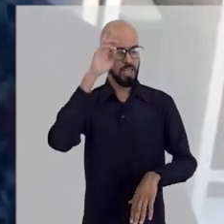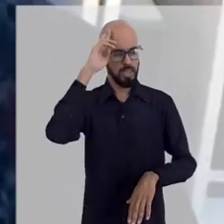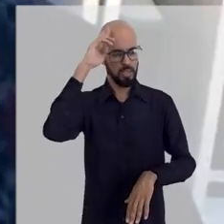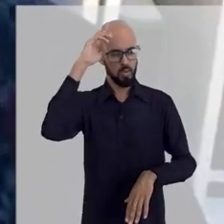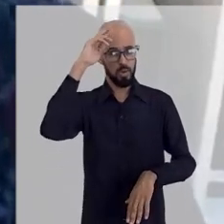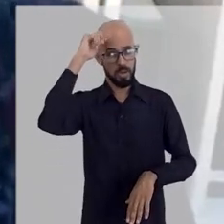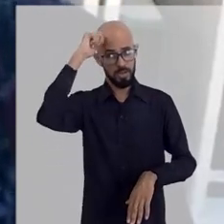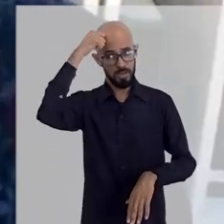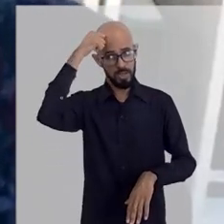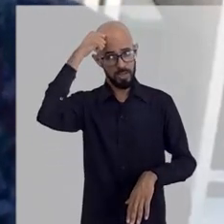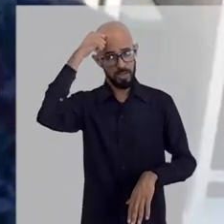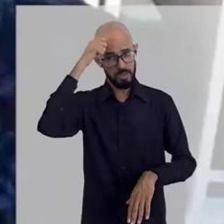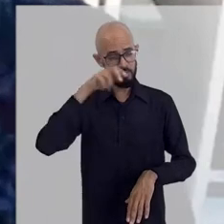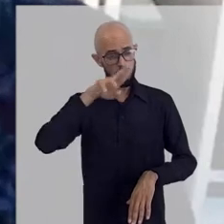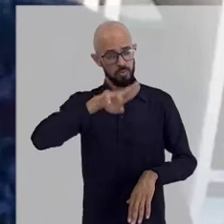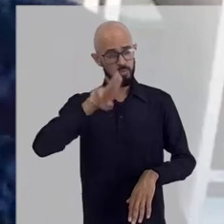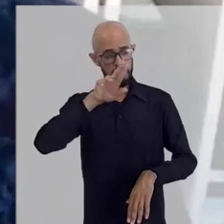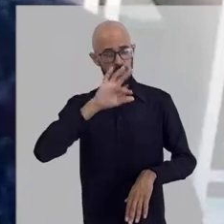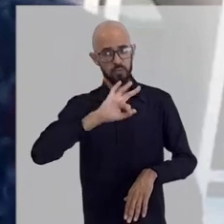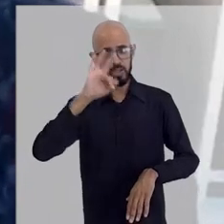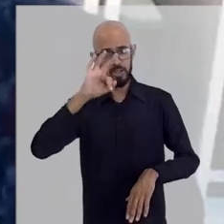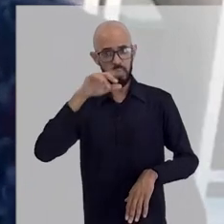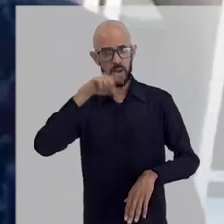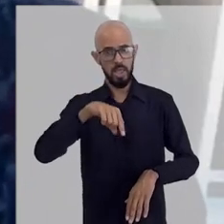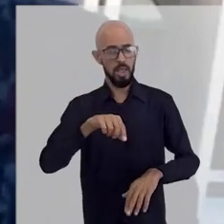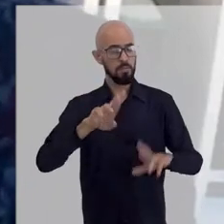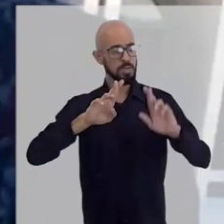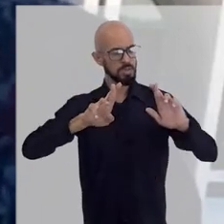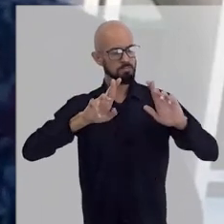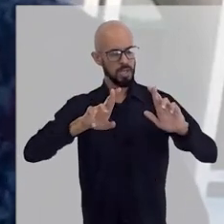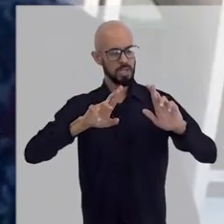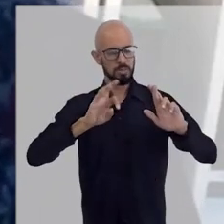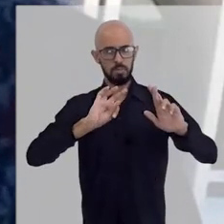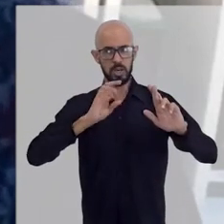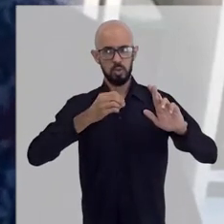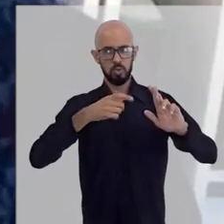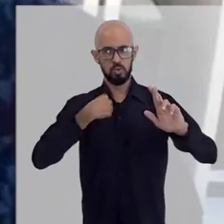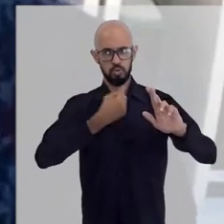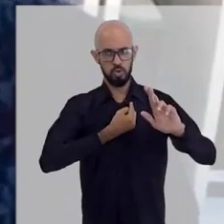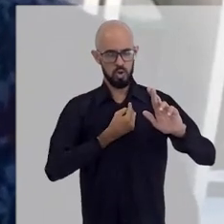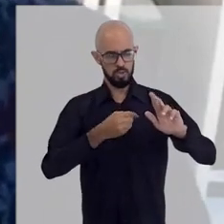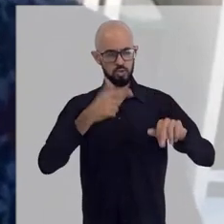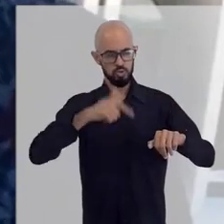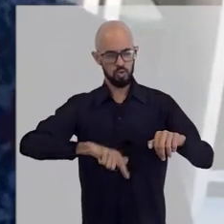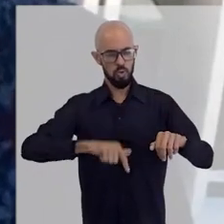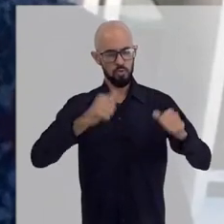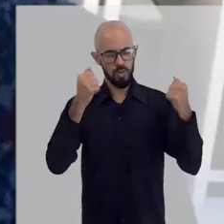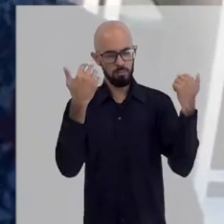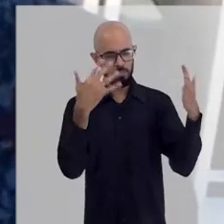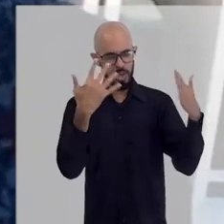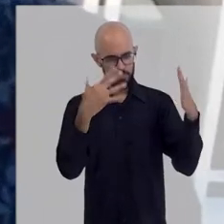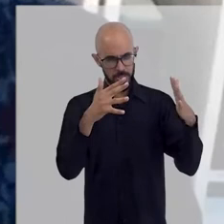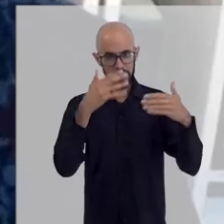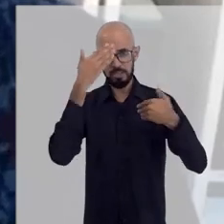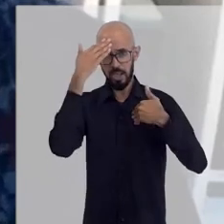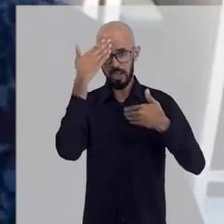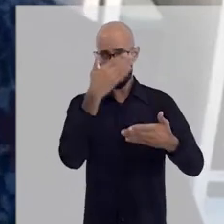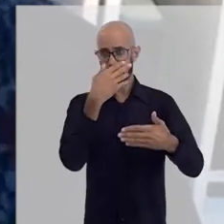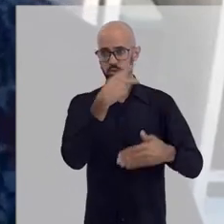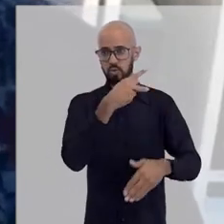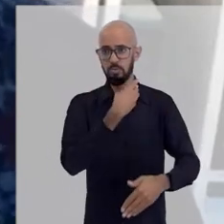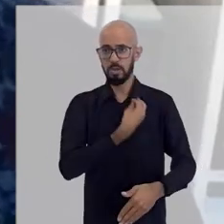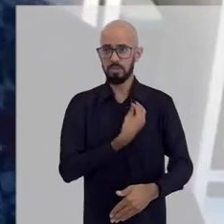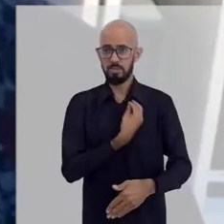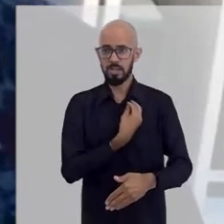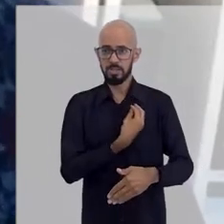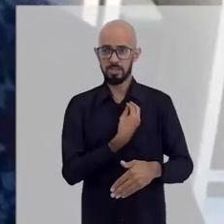negra de uma federal, é motivo de esperança, motivo de orgulho e de esperança para todos nós. Mais uma vez, eu dou seus parabéns, agradeço pela